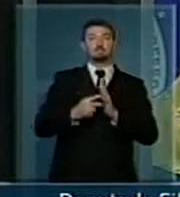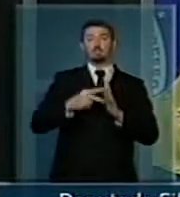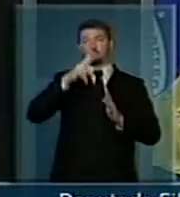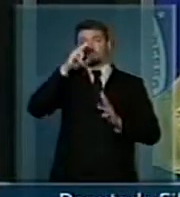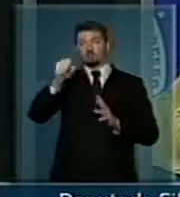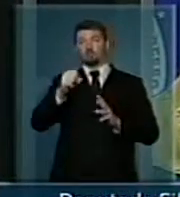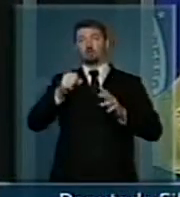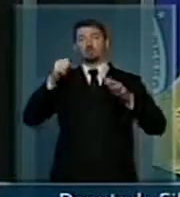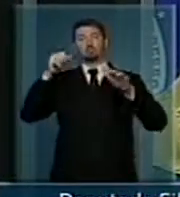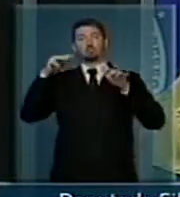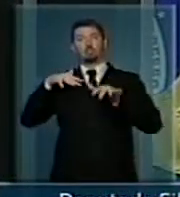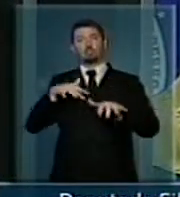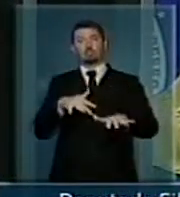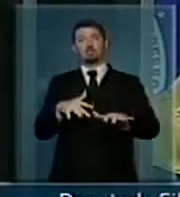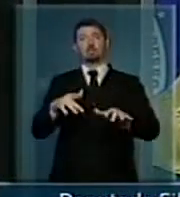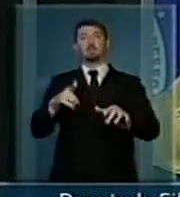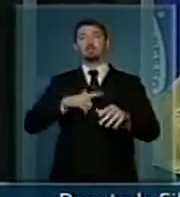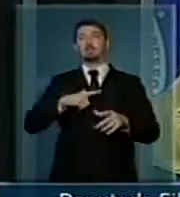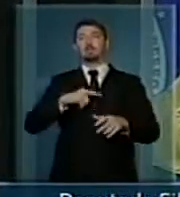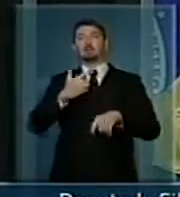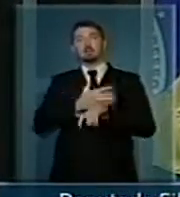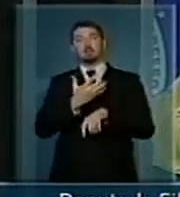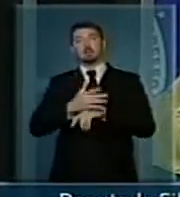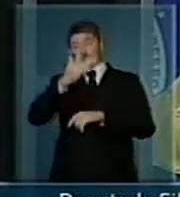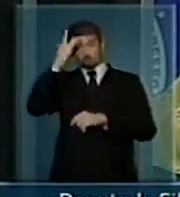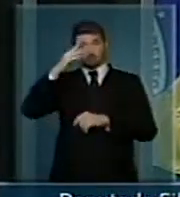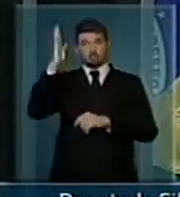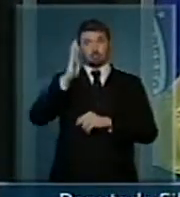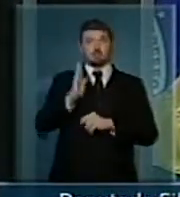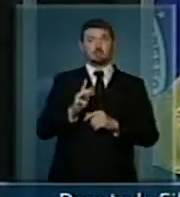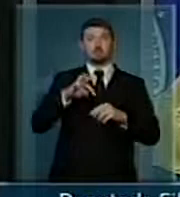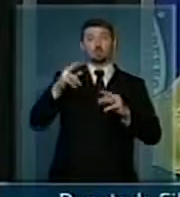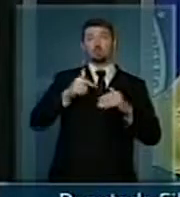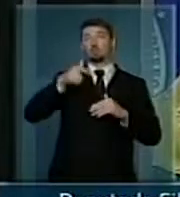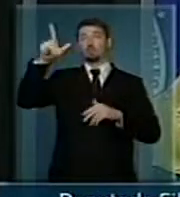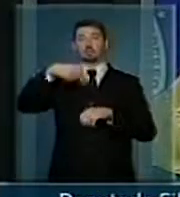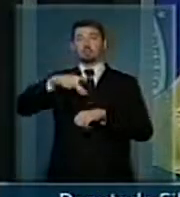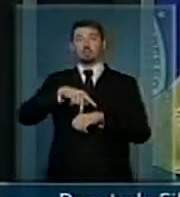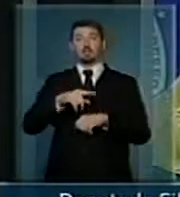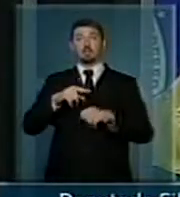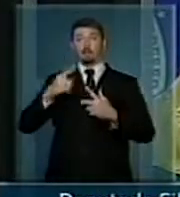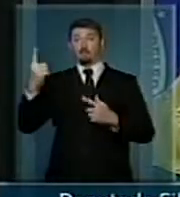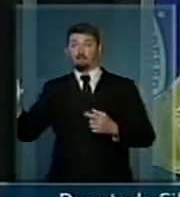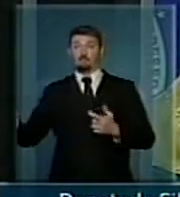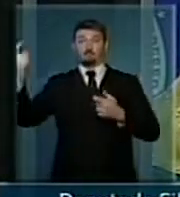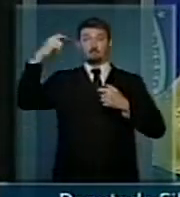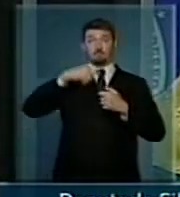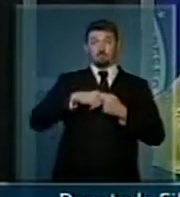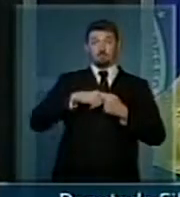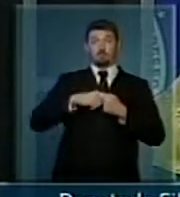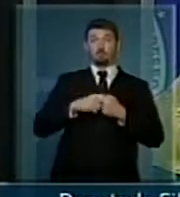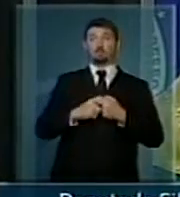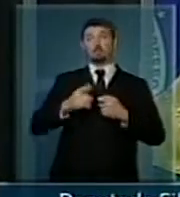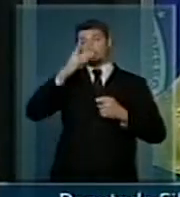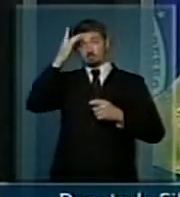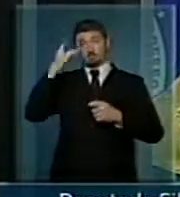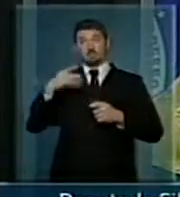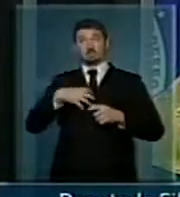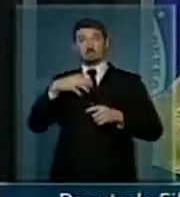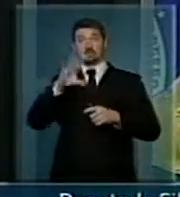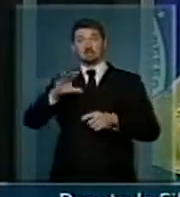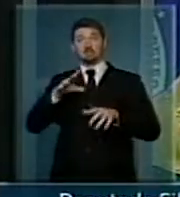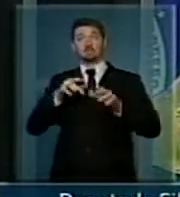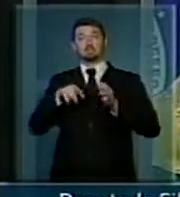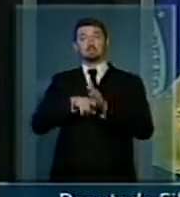uma significante mobilização para treinar brasileiros no exterior. Depois do retorno, esses cientistas contribuíram